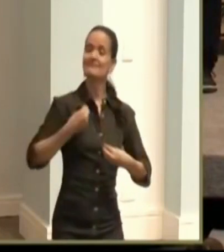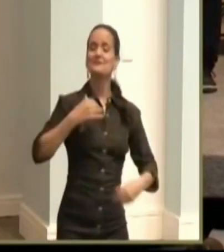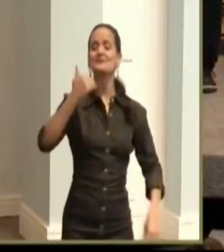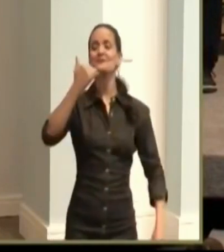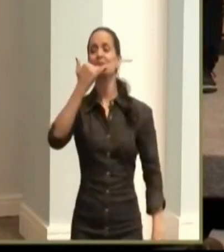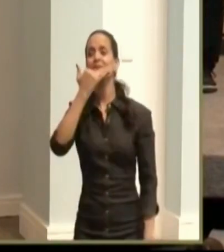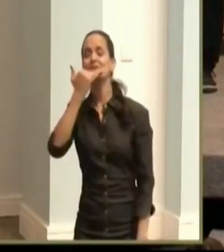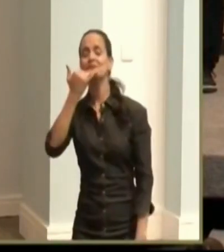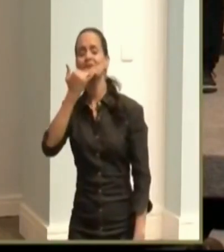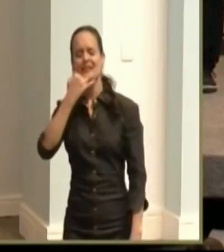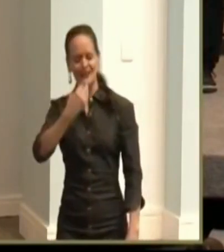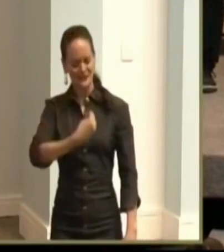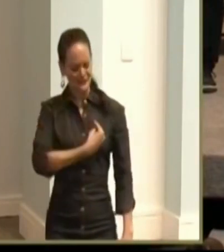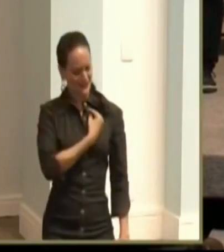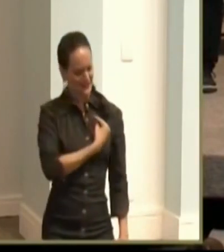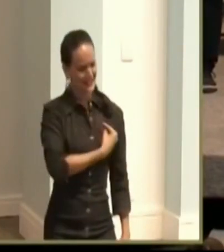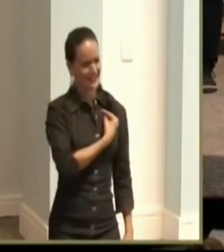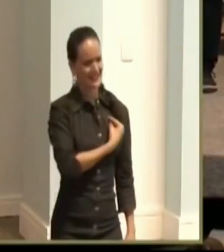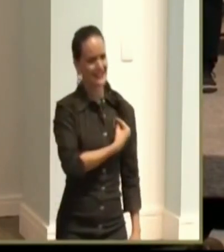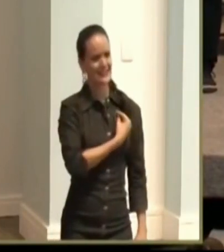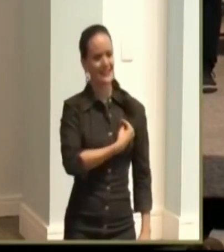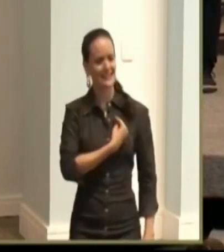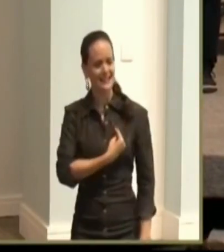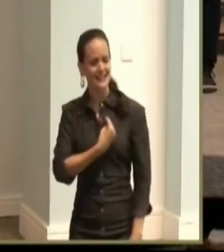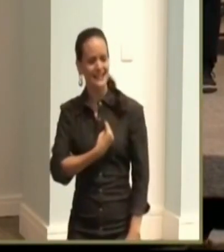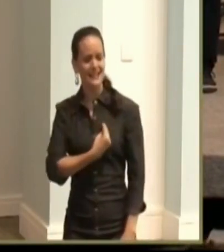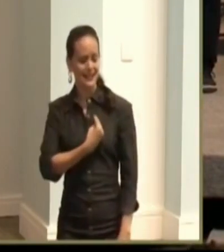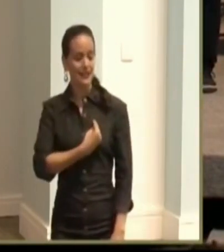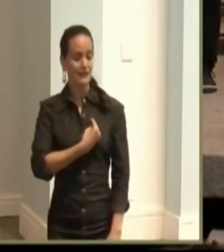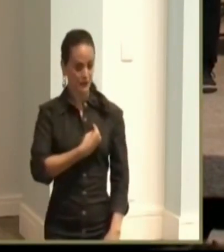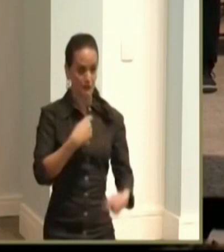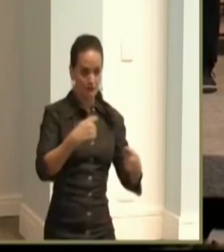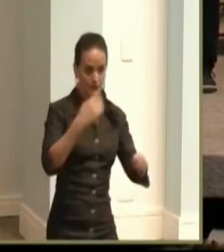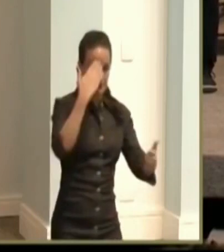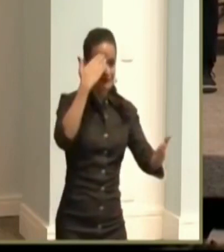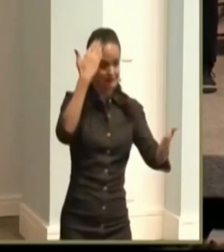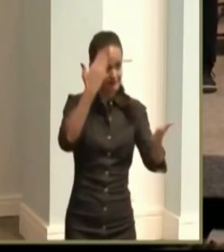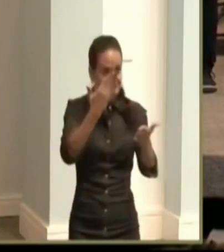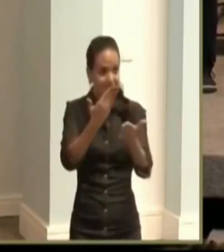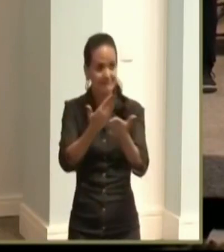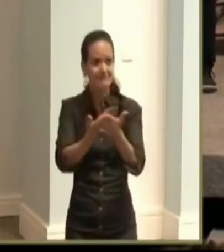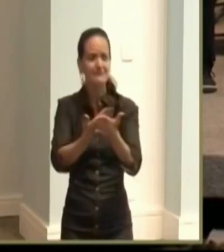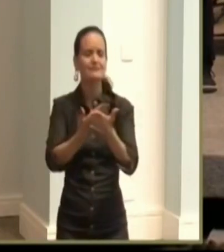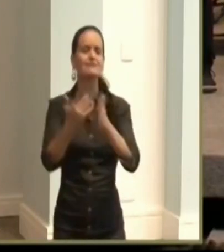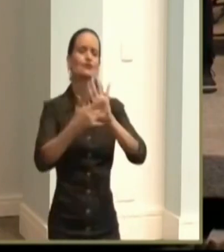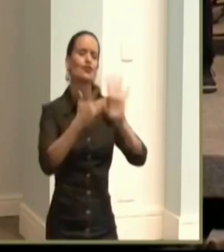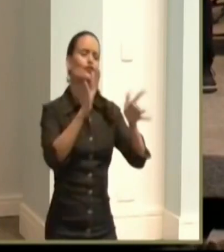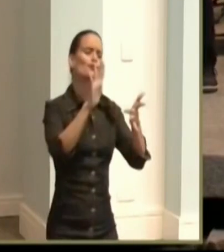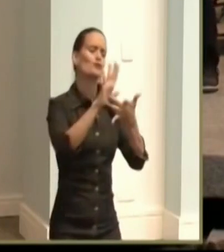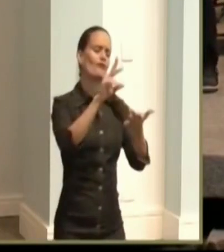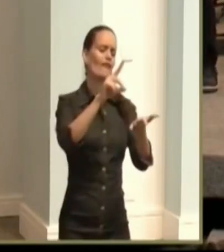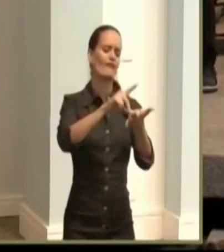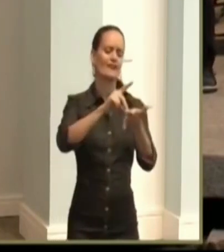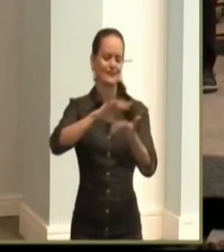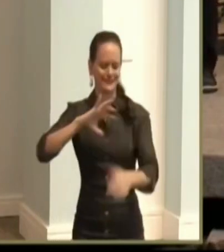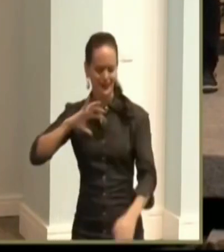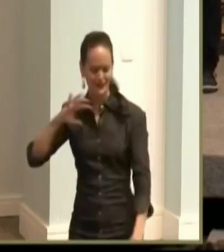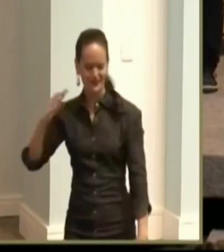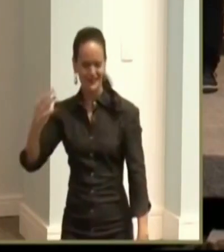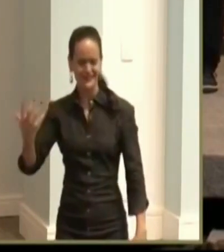é vida, basta crer. É verdade, salvação.